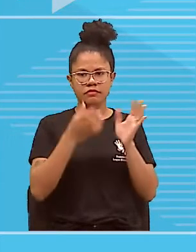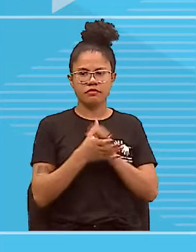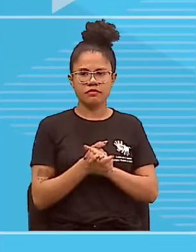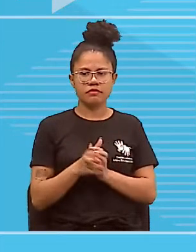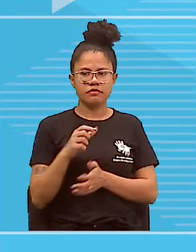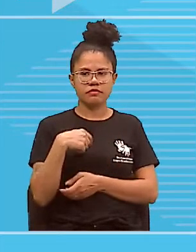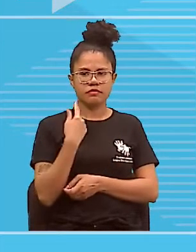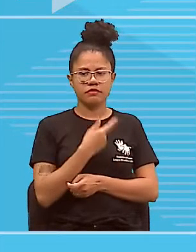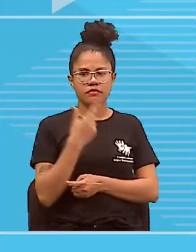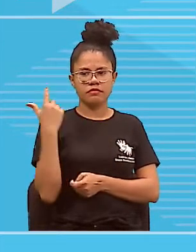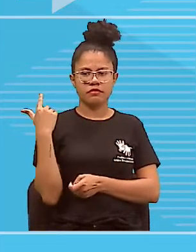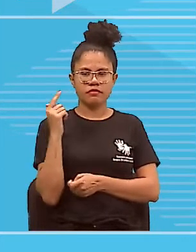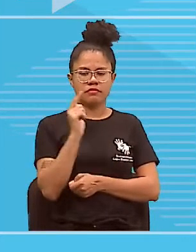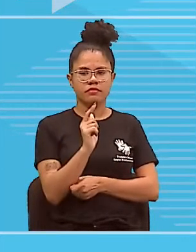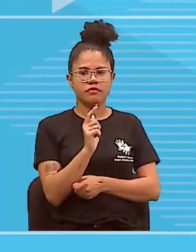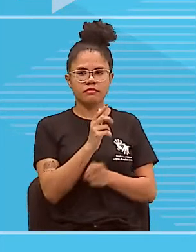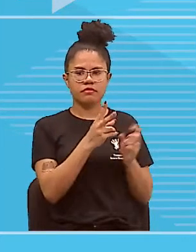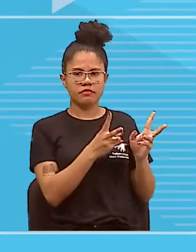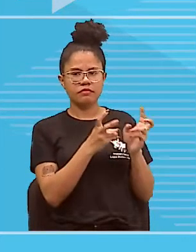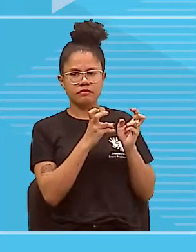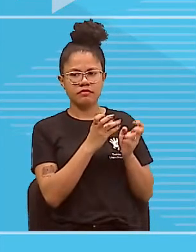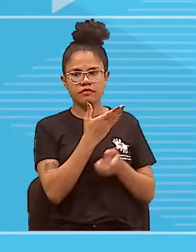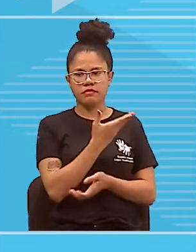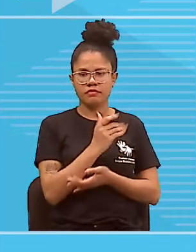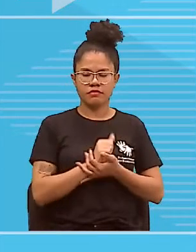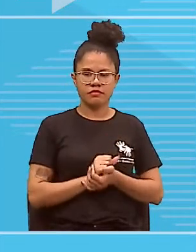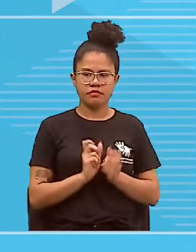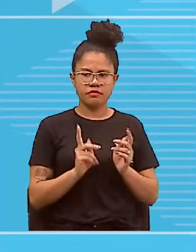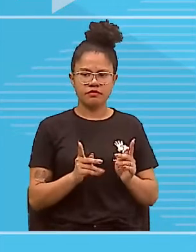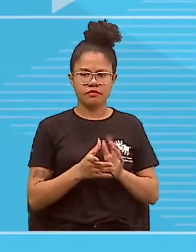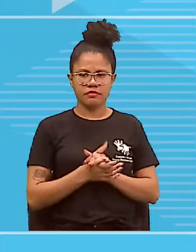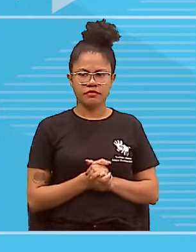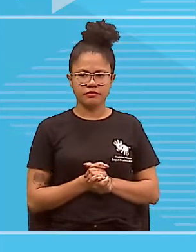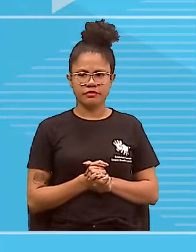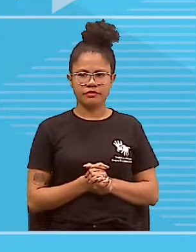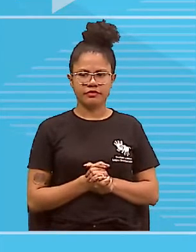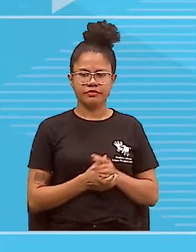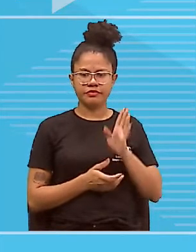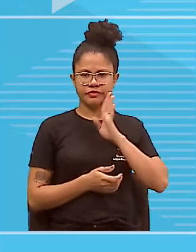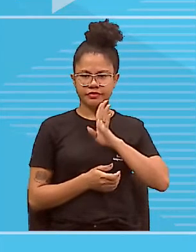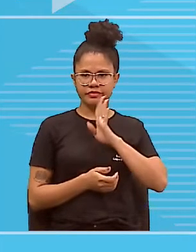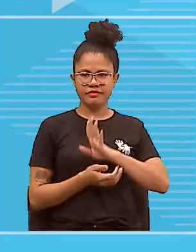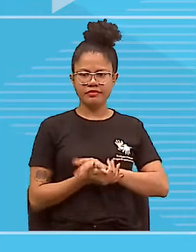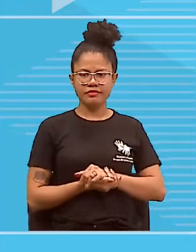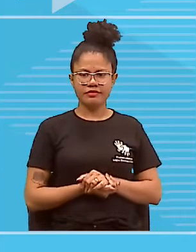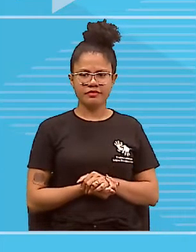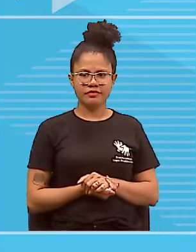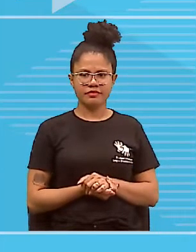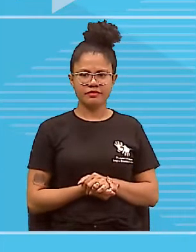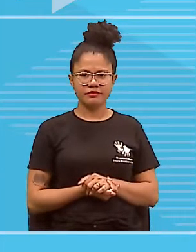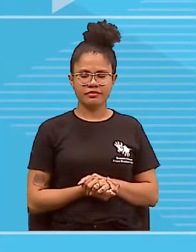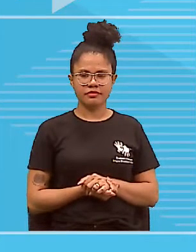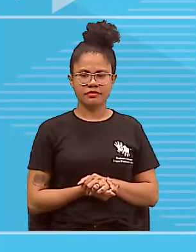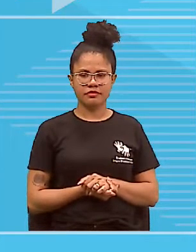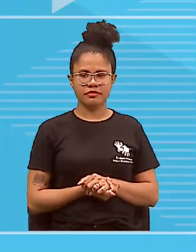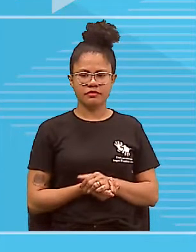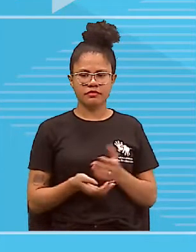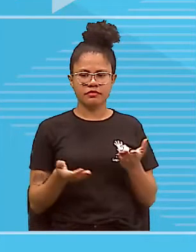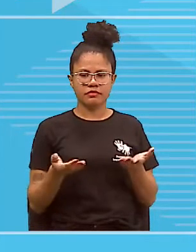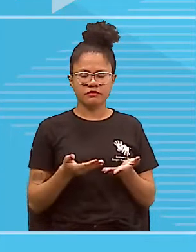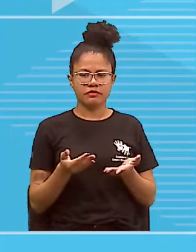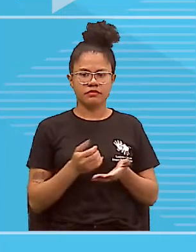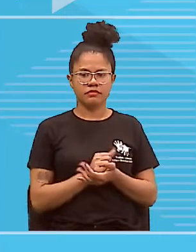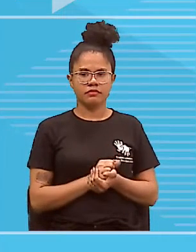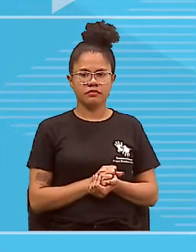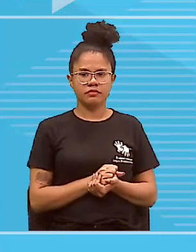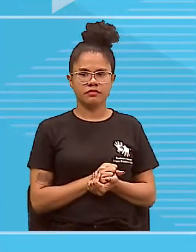vai conseguir verificar isso perfeito show de bola jovem Então deixa eu dar antes da gente